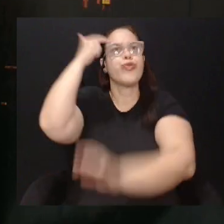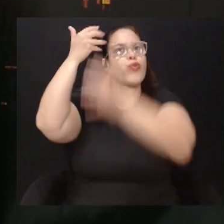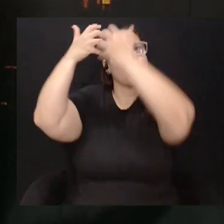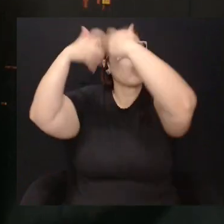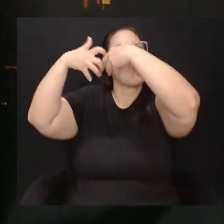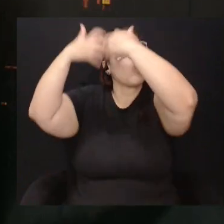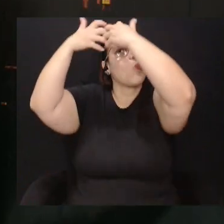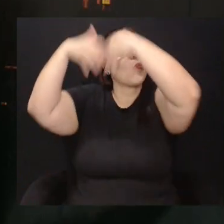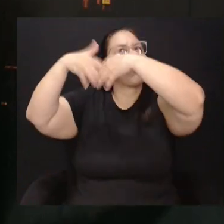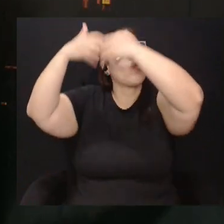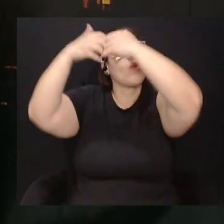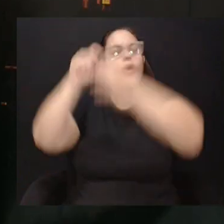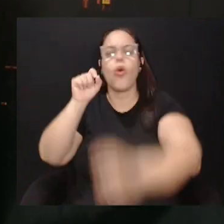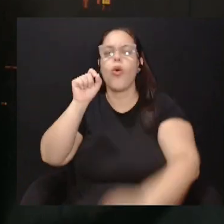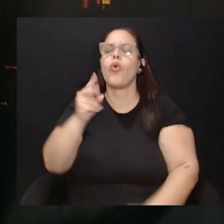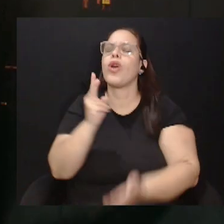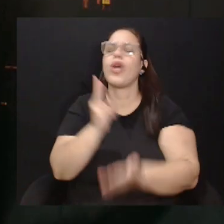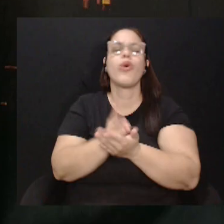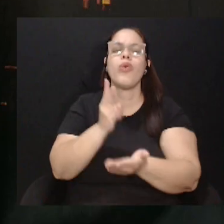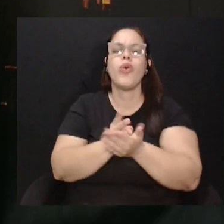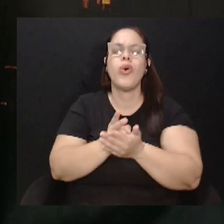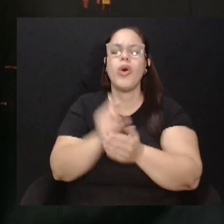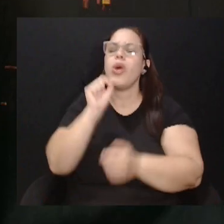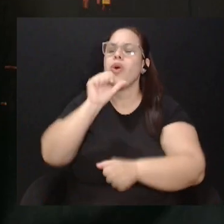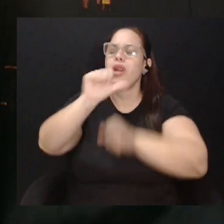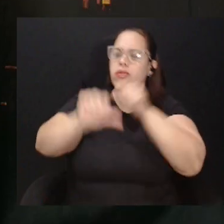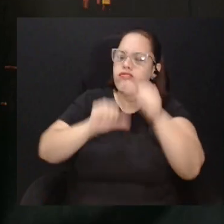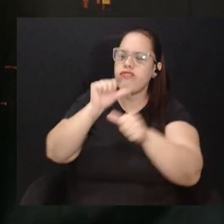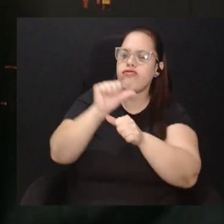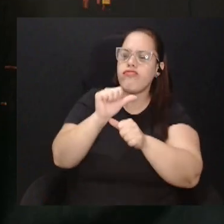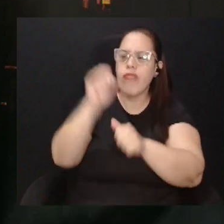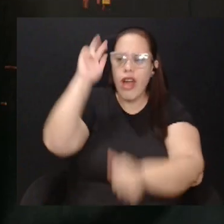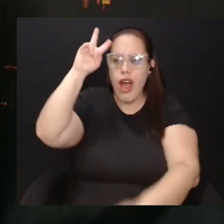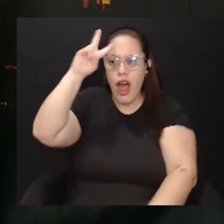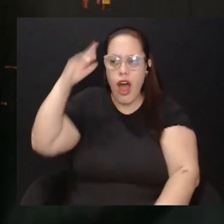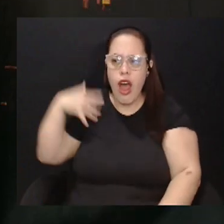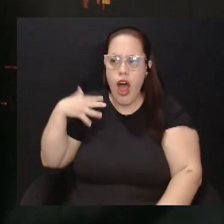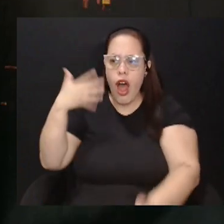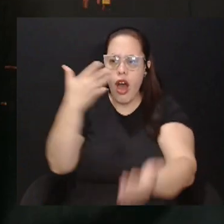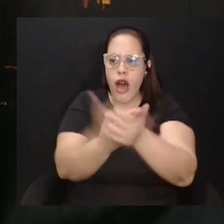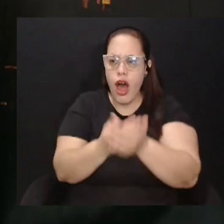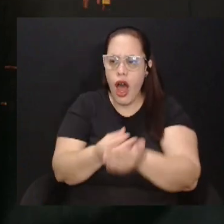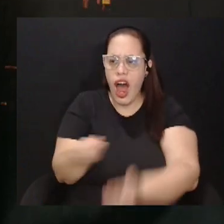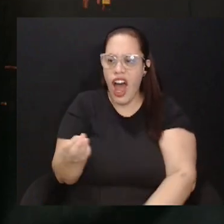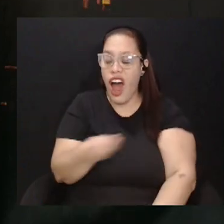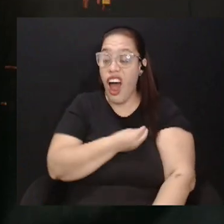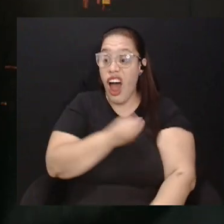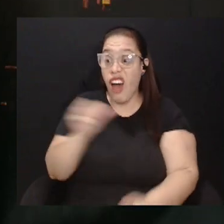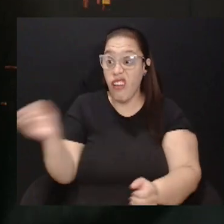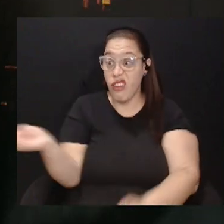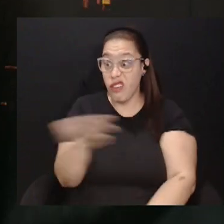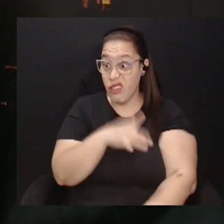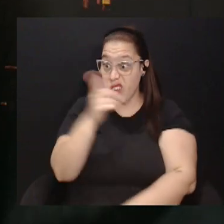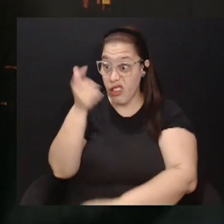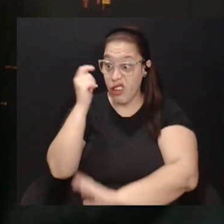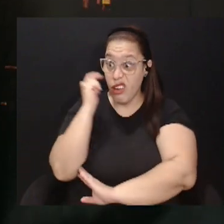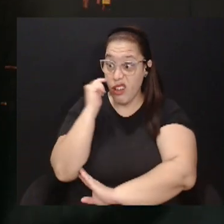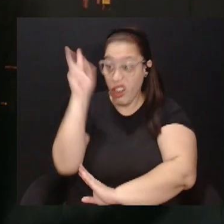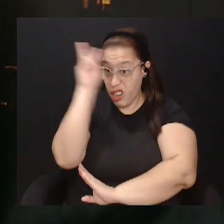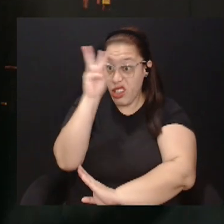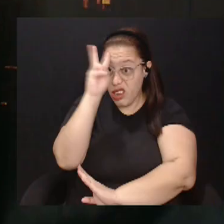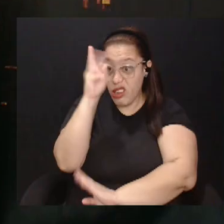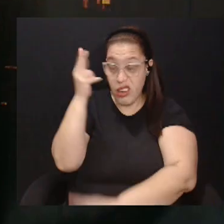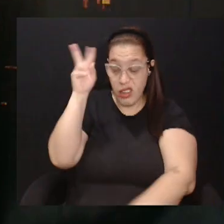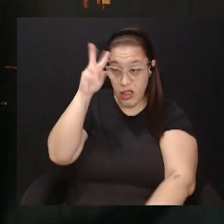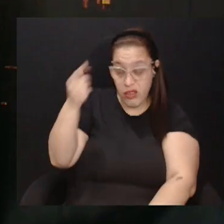que permanece e o que muda quando tradições antigas encontram a vida moderna, né? Você lembra das tradições aí da